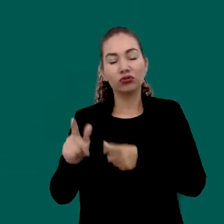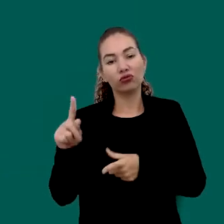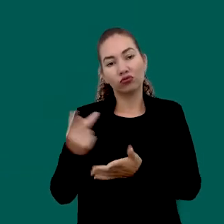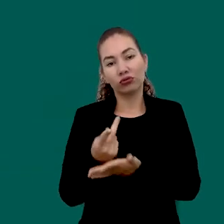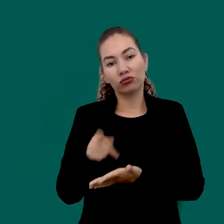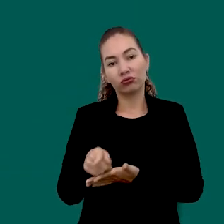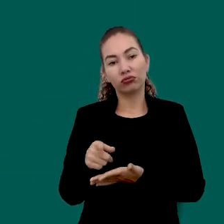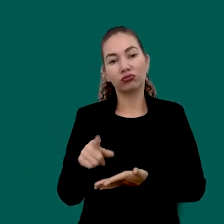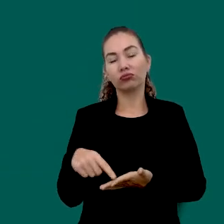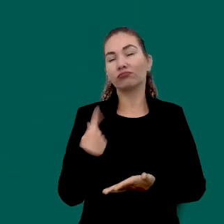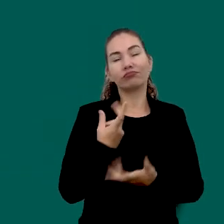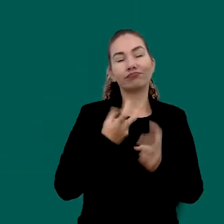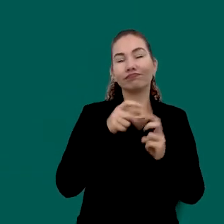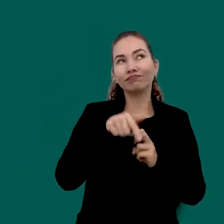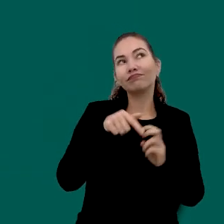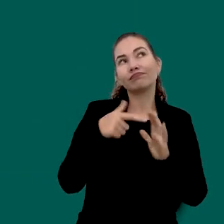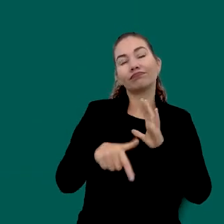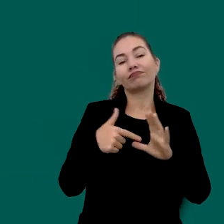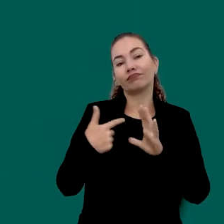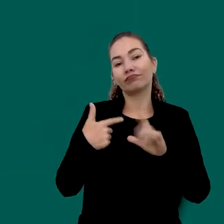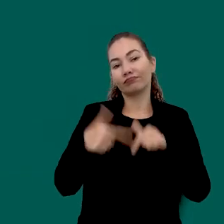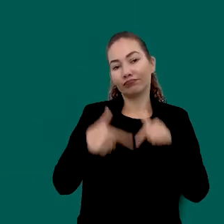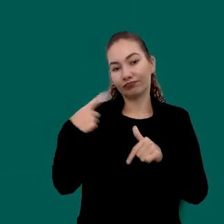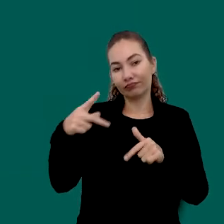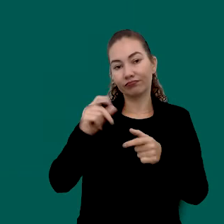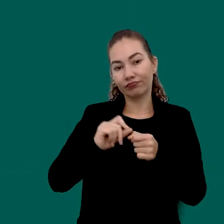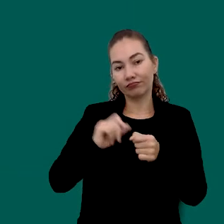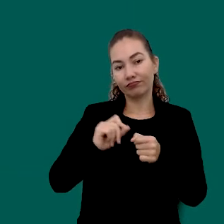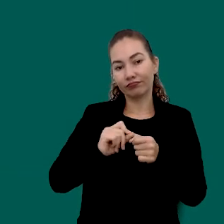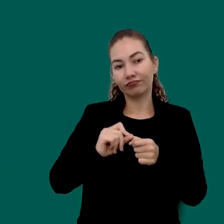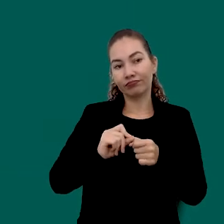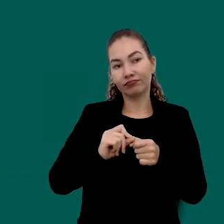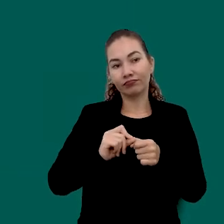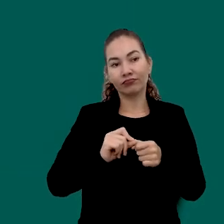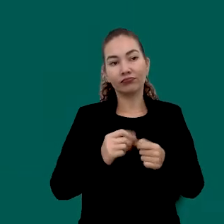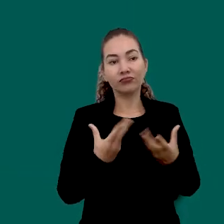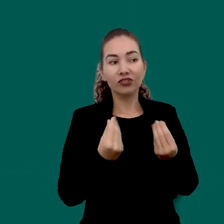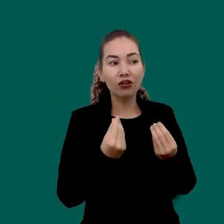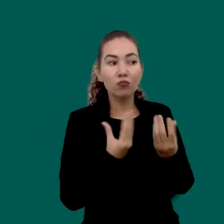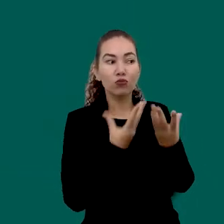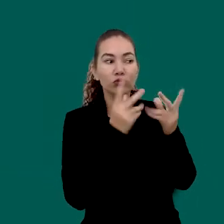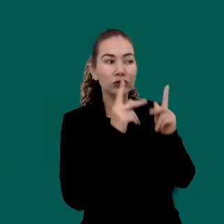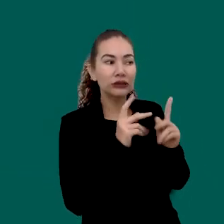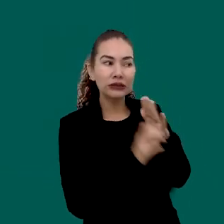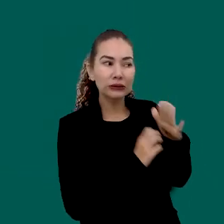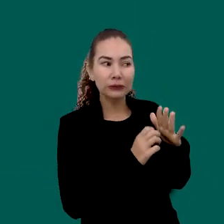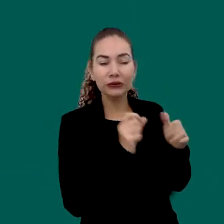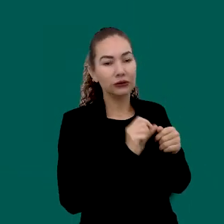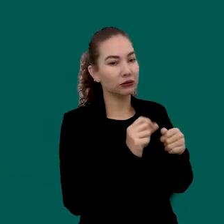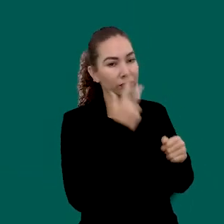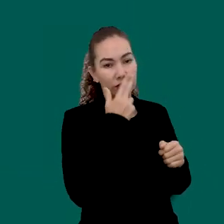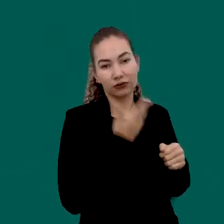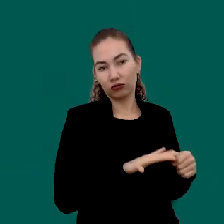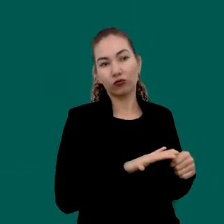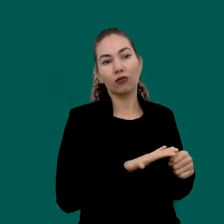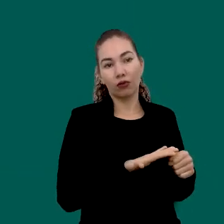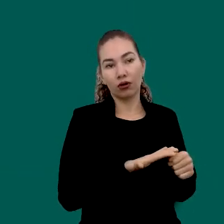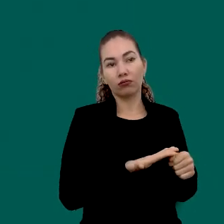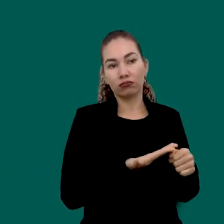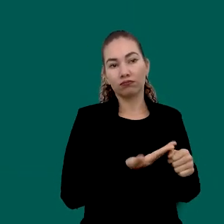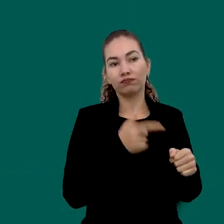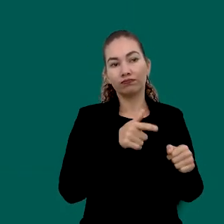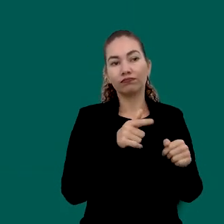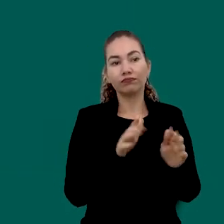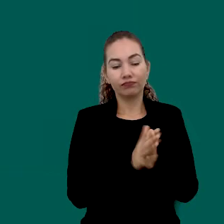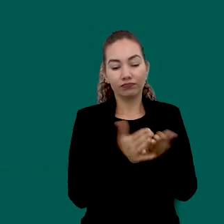varejo ainda é muito tradicional, e levar isso. A gente não vê esse trabalho que ele faz em grande parte dos varejistas. O varejista hoje